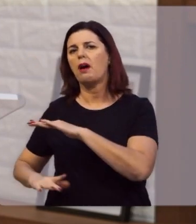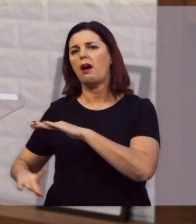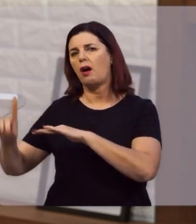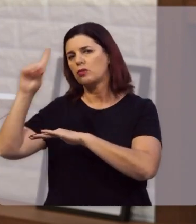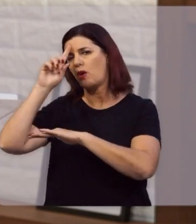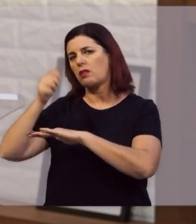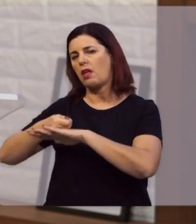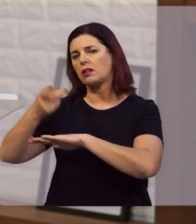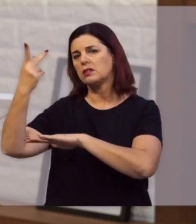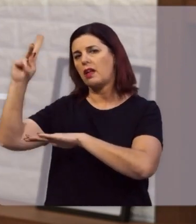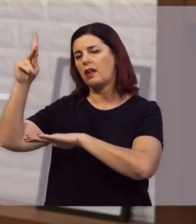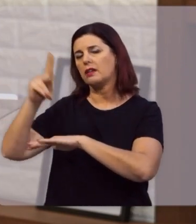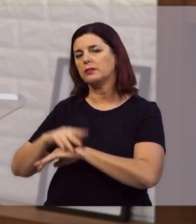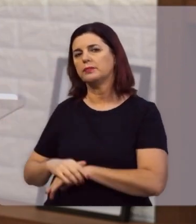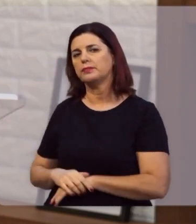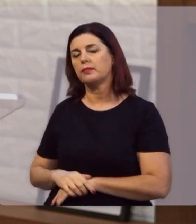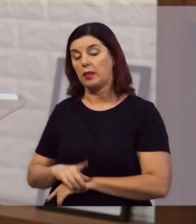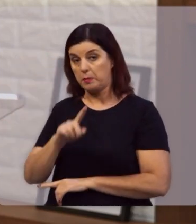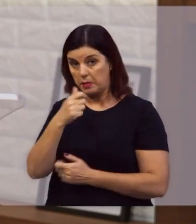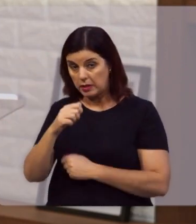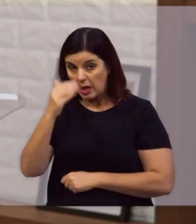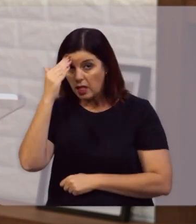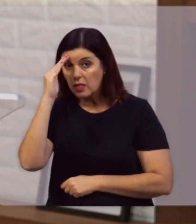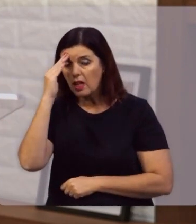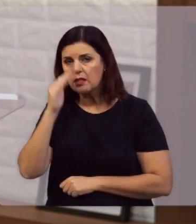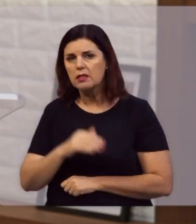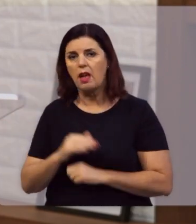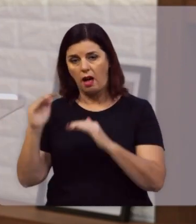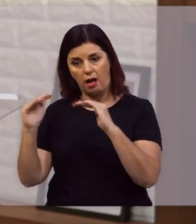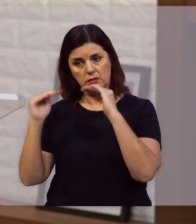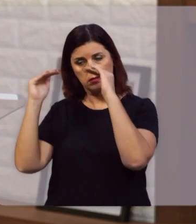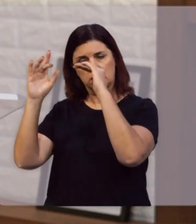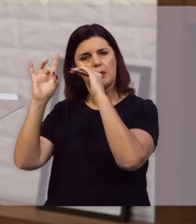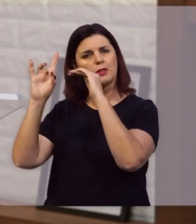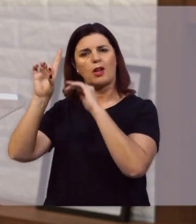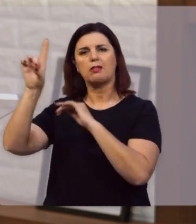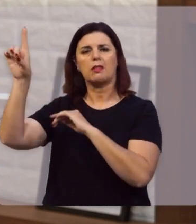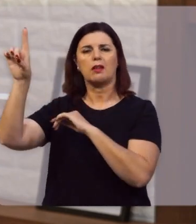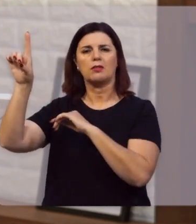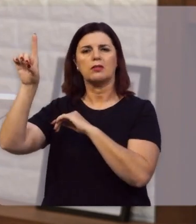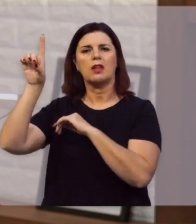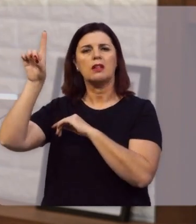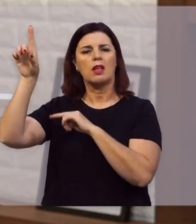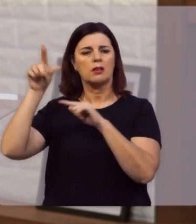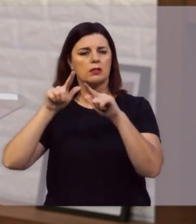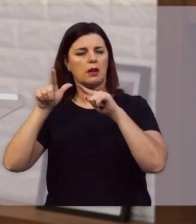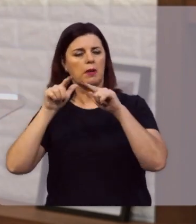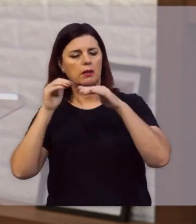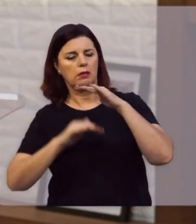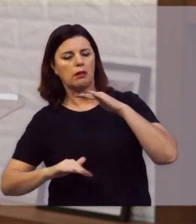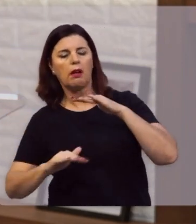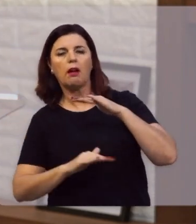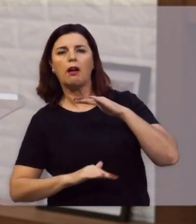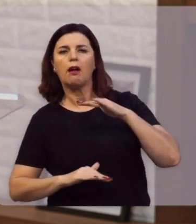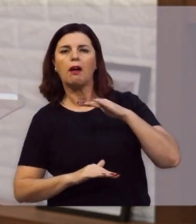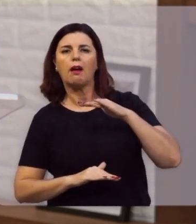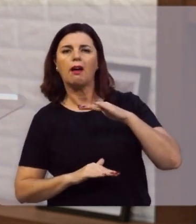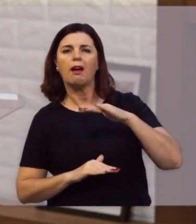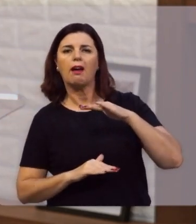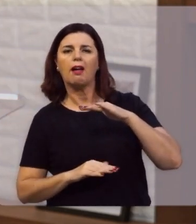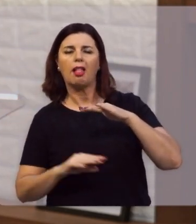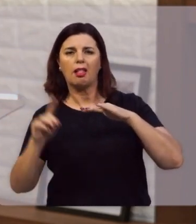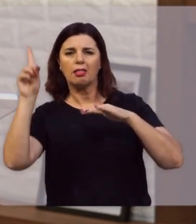autoridade de Deus elas precisam entender isso acima delas está Deus elas trabalham debaixo da Autoridade Divina